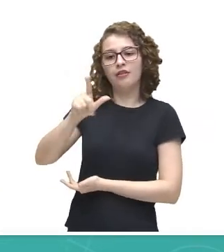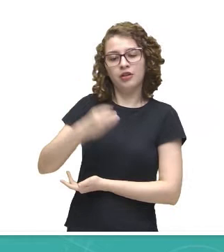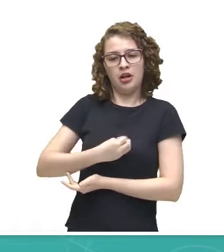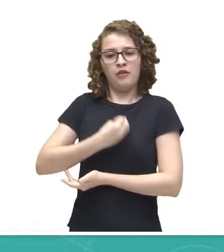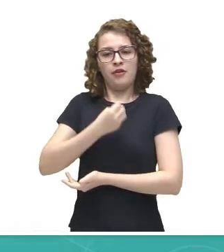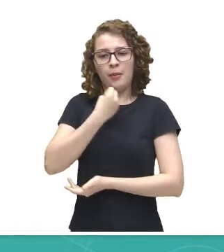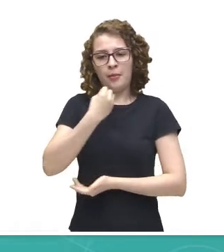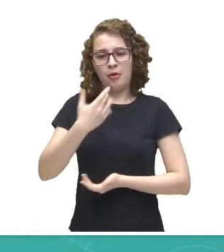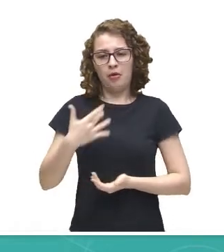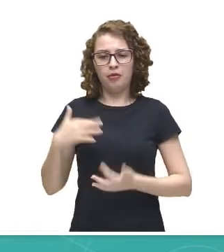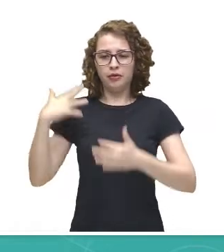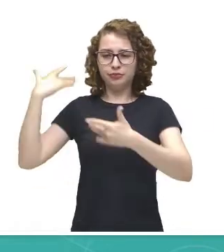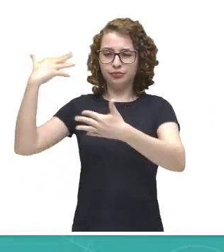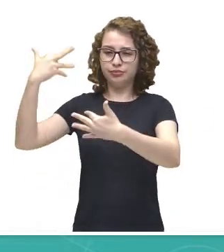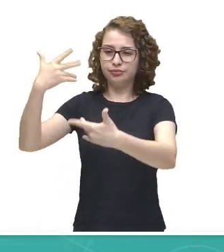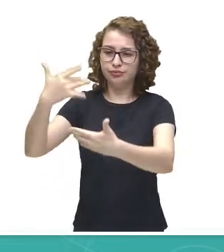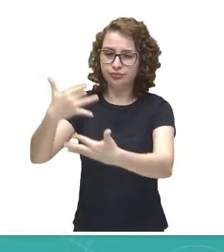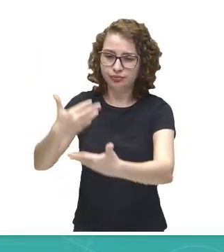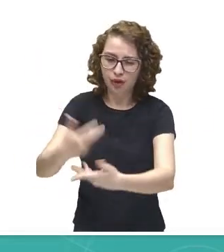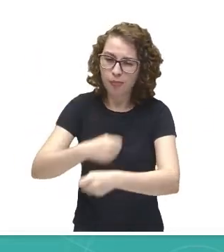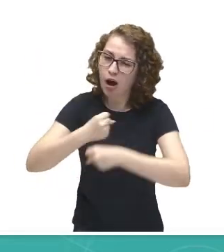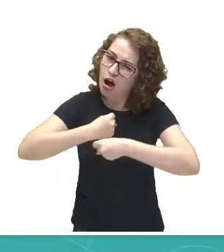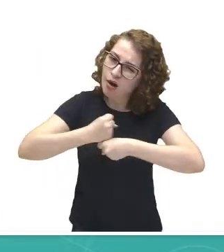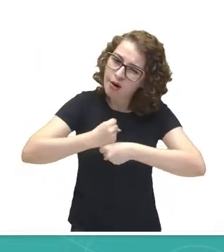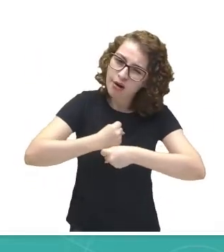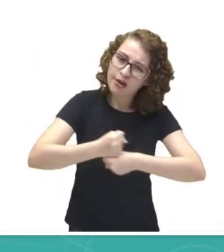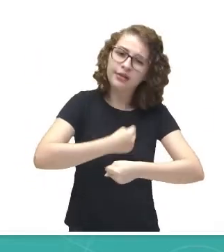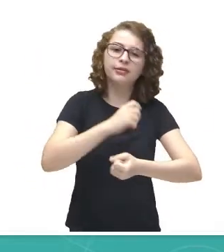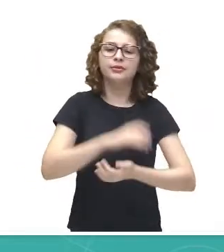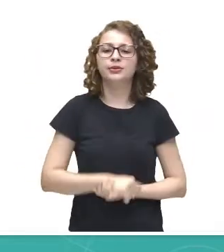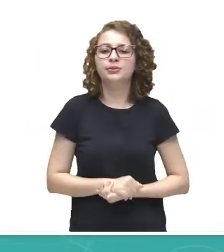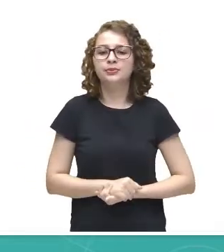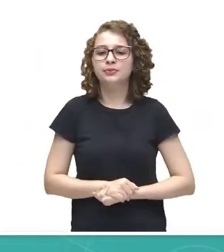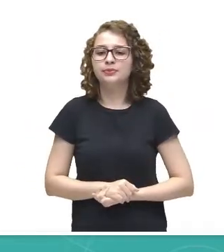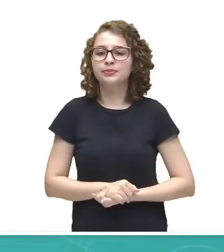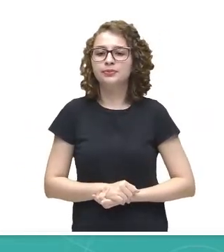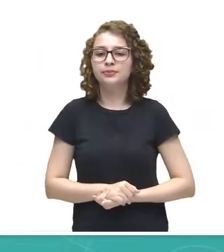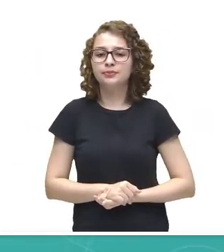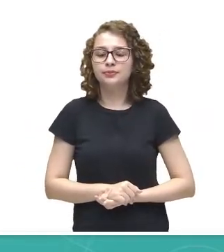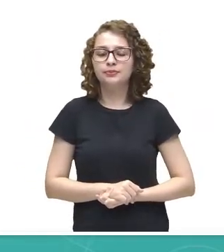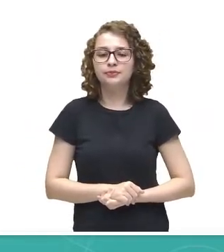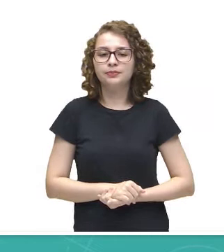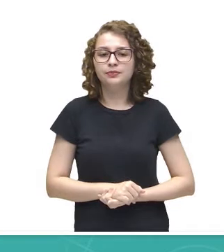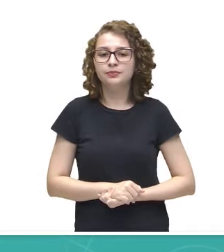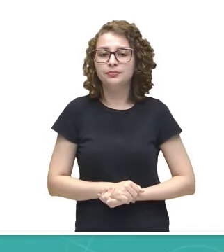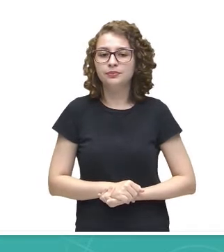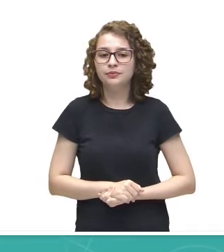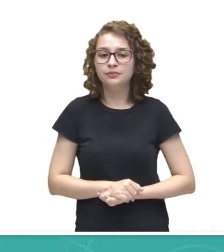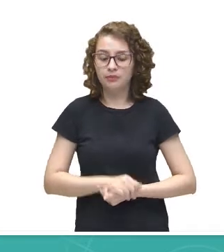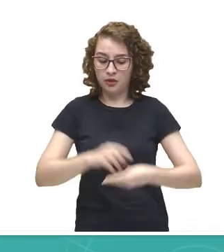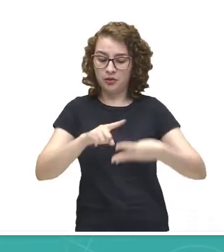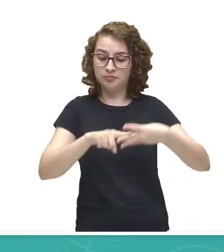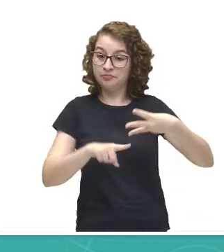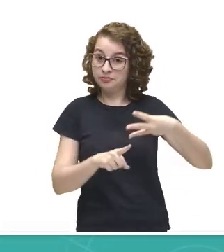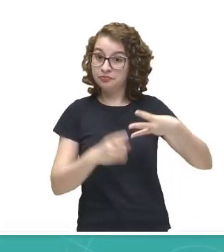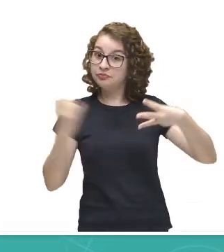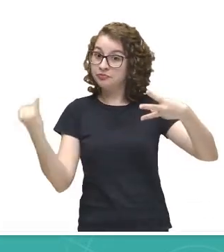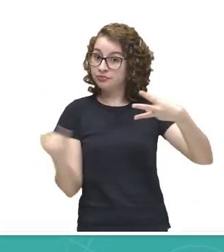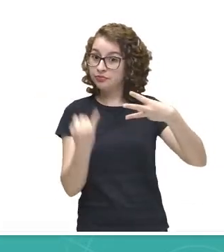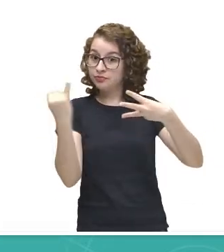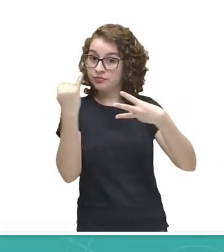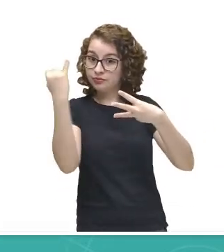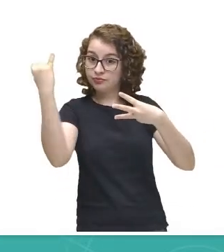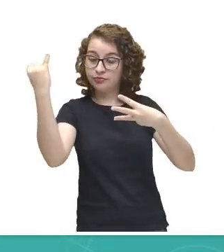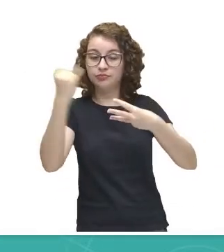ter uma boa expectativa de vida, tá certo? Então, esses três fatores, eles são determinantes